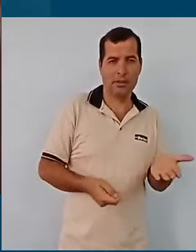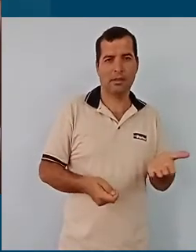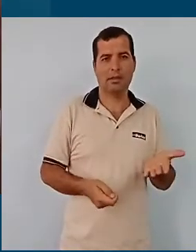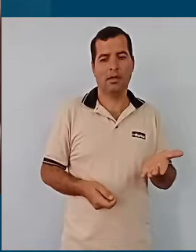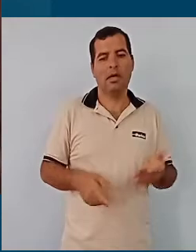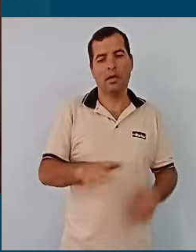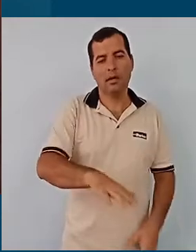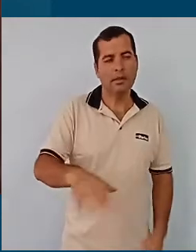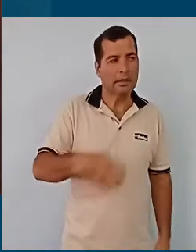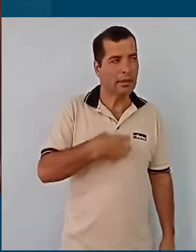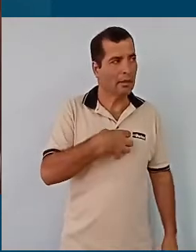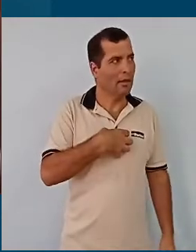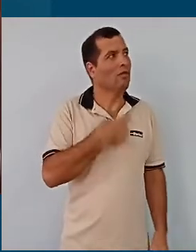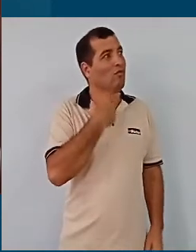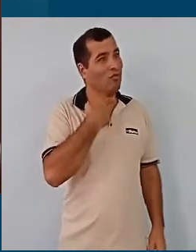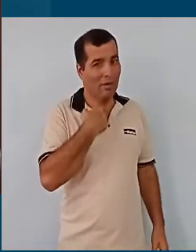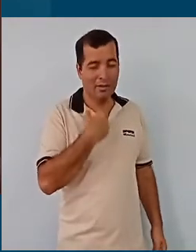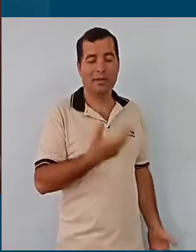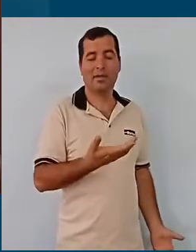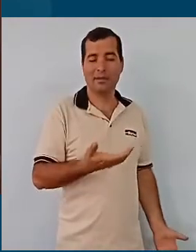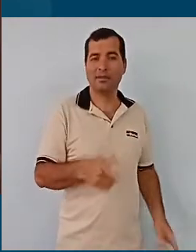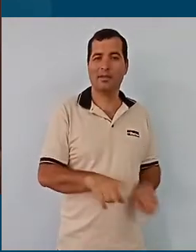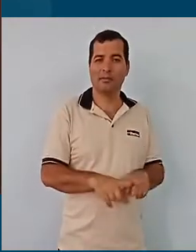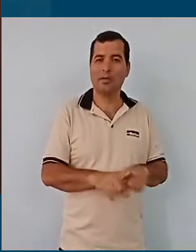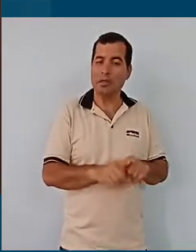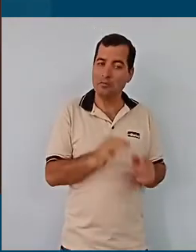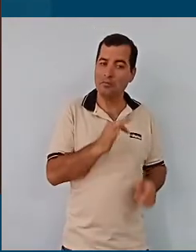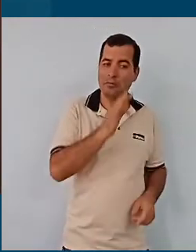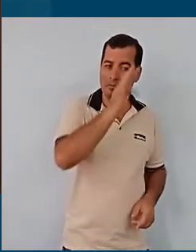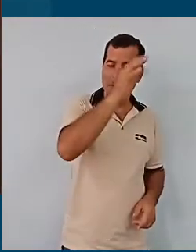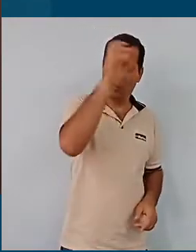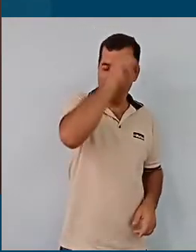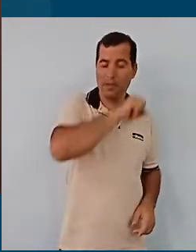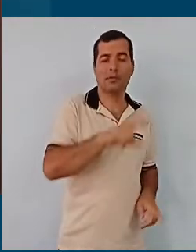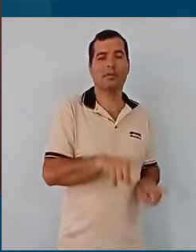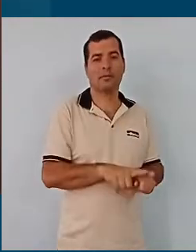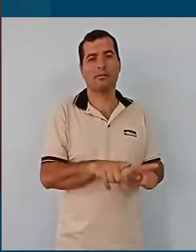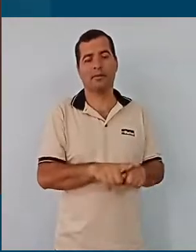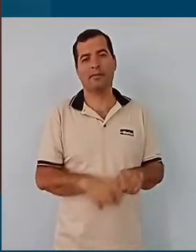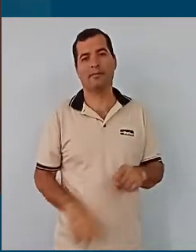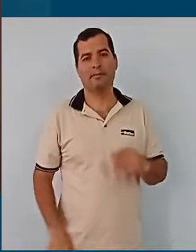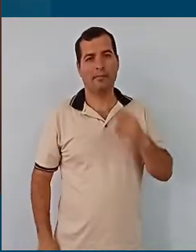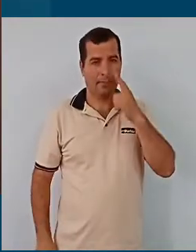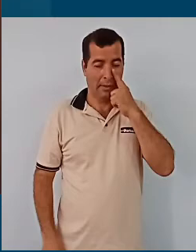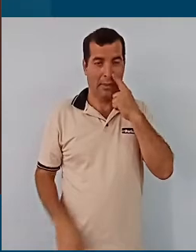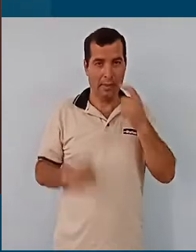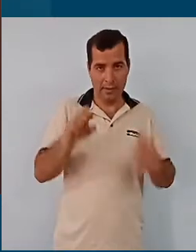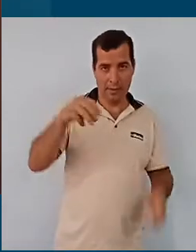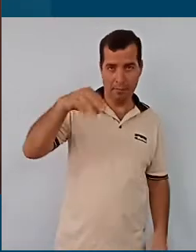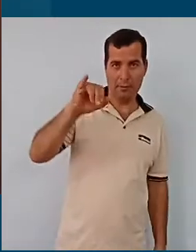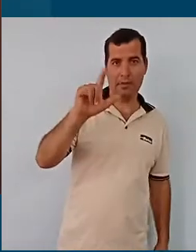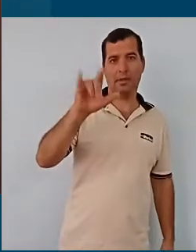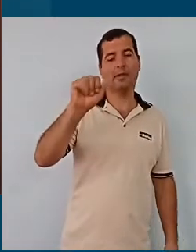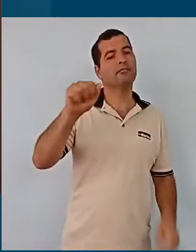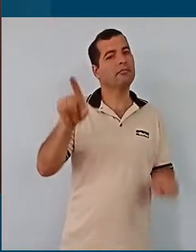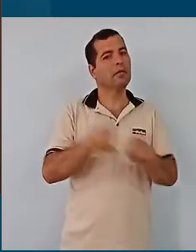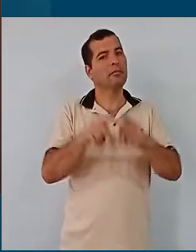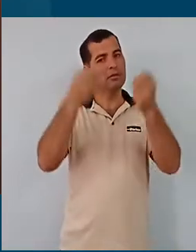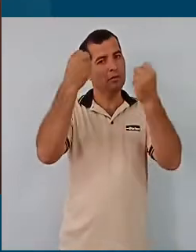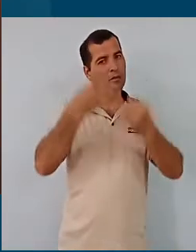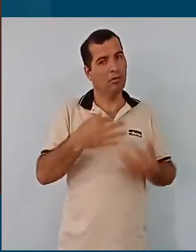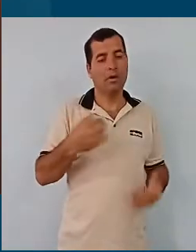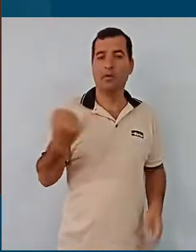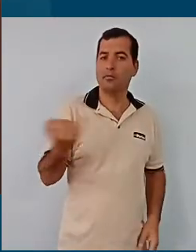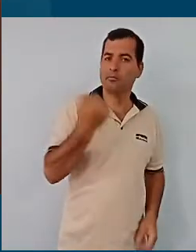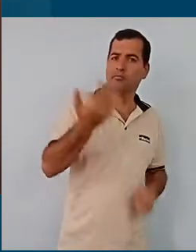criança aquilo que a Emília Ferreiro falou na pesquisa dela, né, como um dos elementos fundamentais do processo de aprender a ler e escrever. Ela